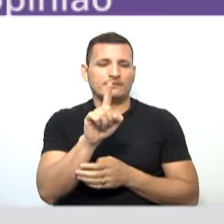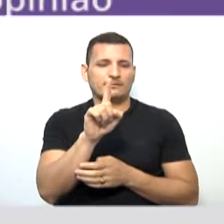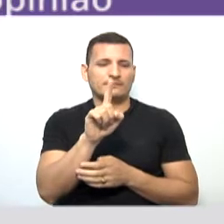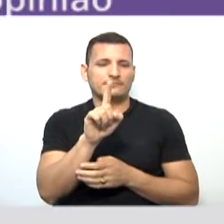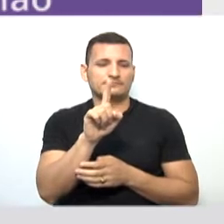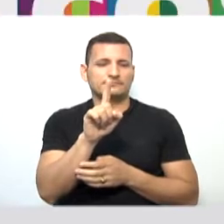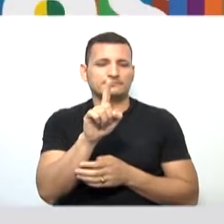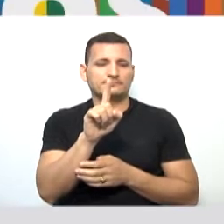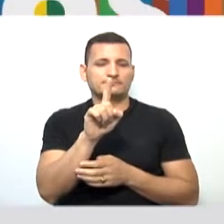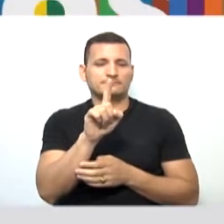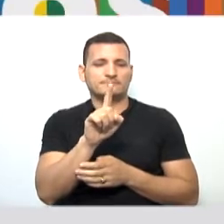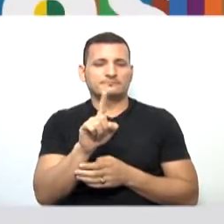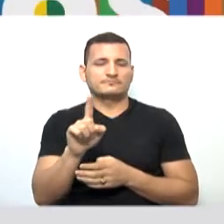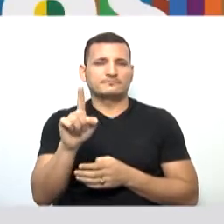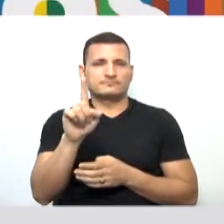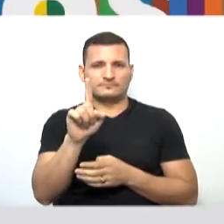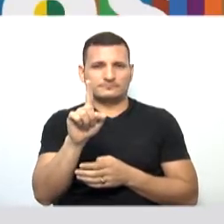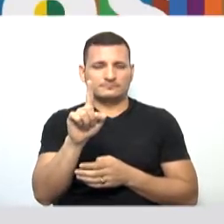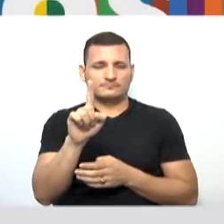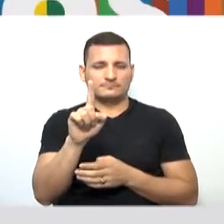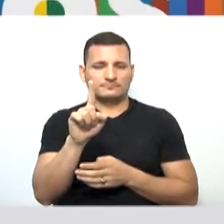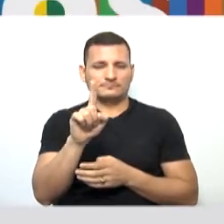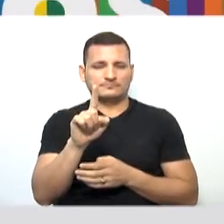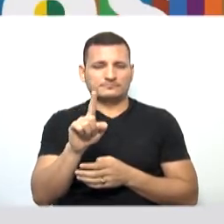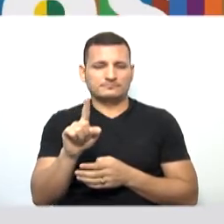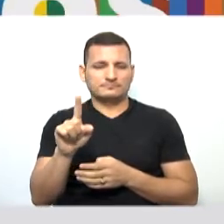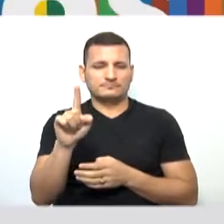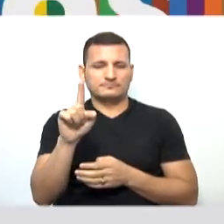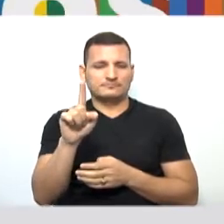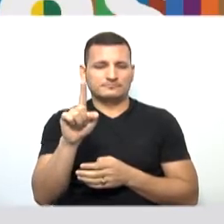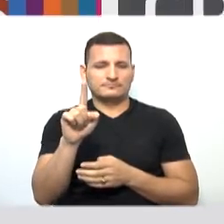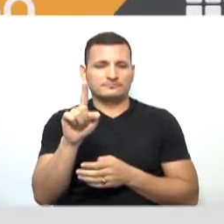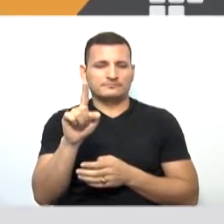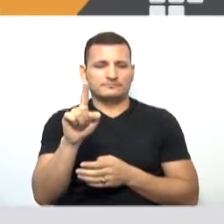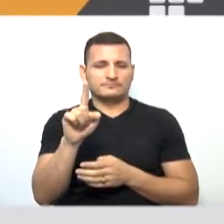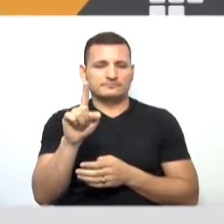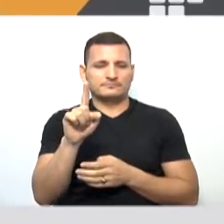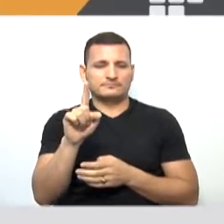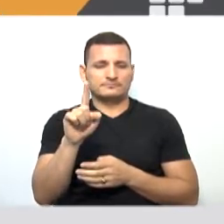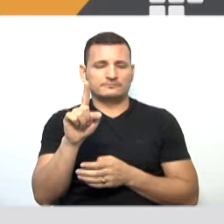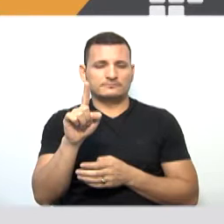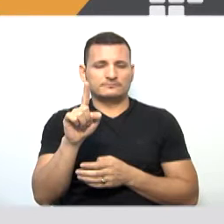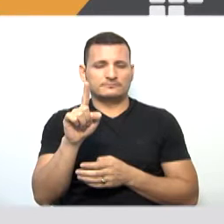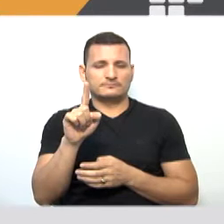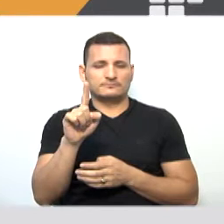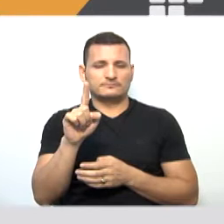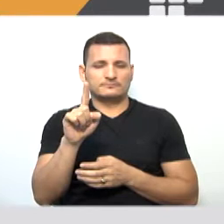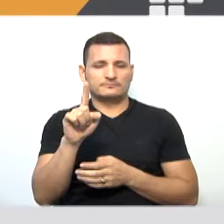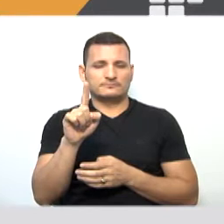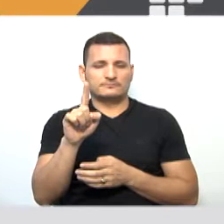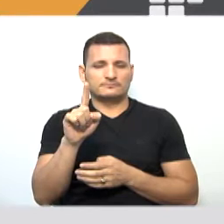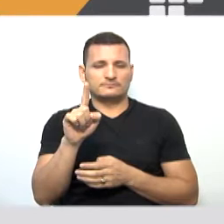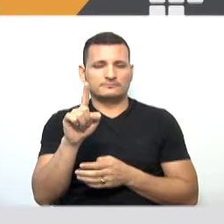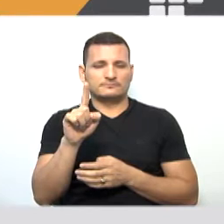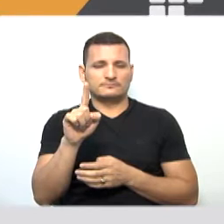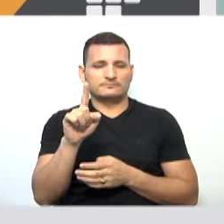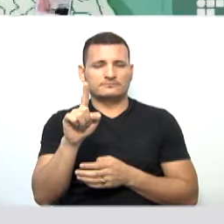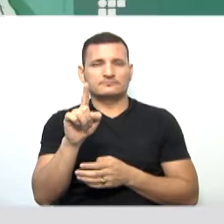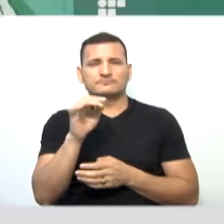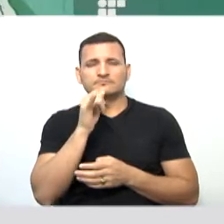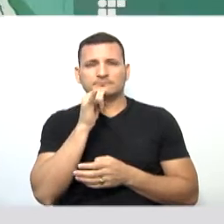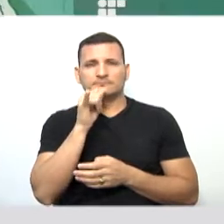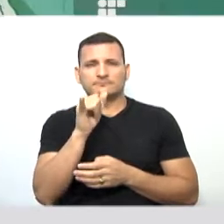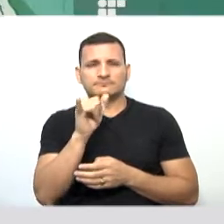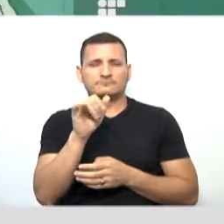IFRO. Sistemas, formulários. Então, esse ato de, ao